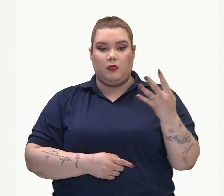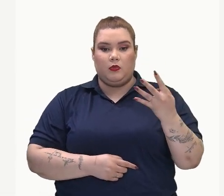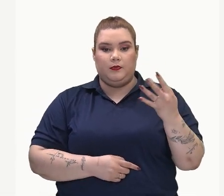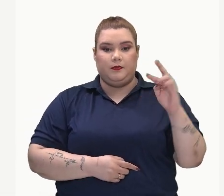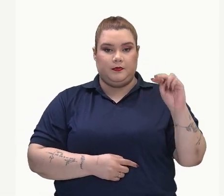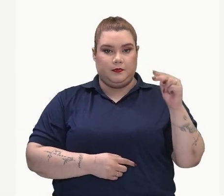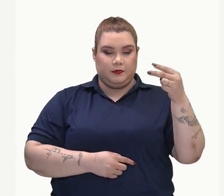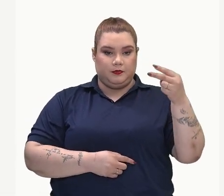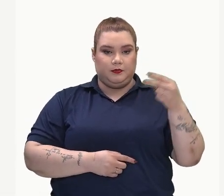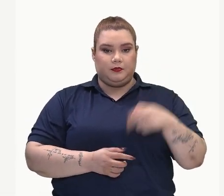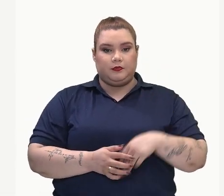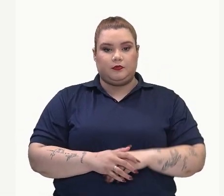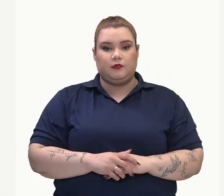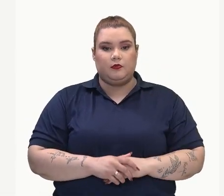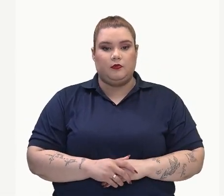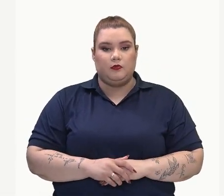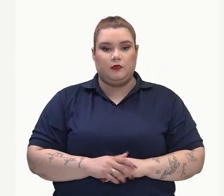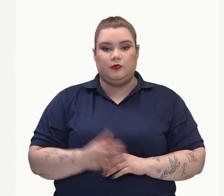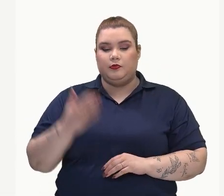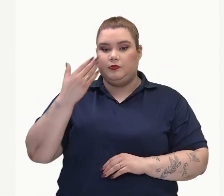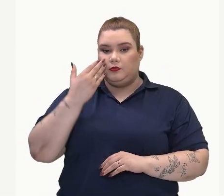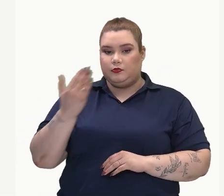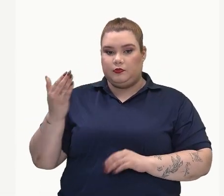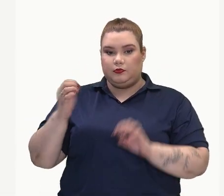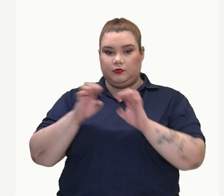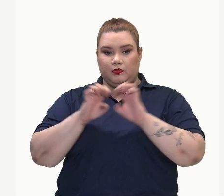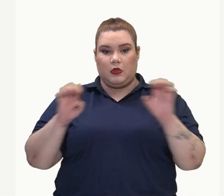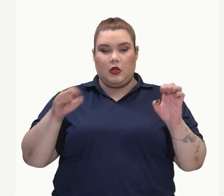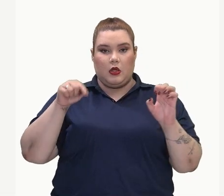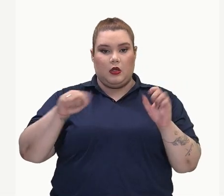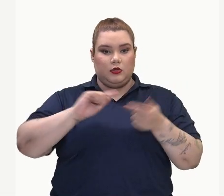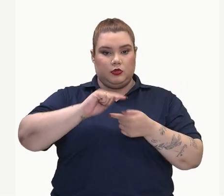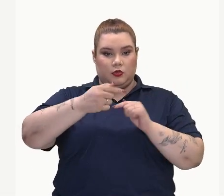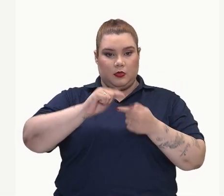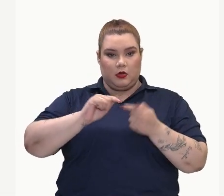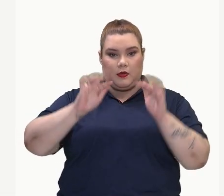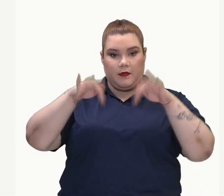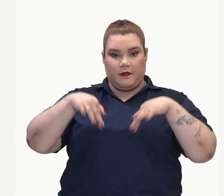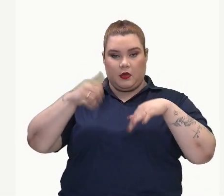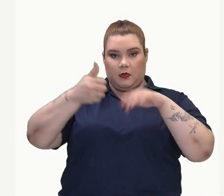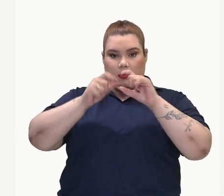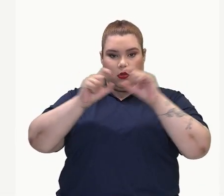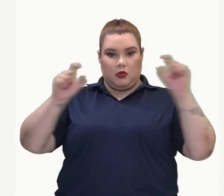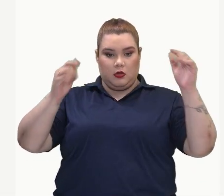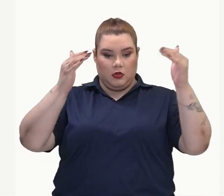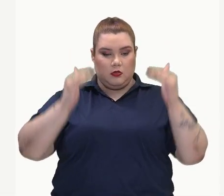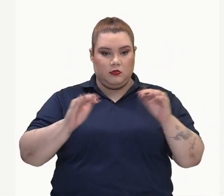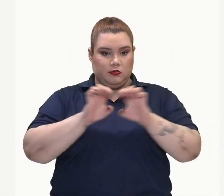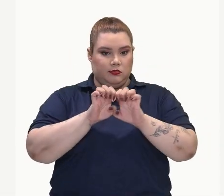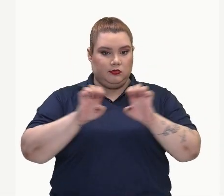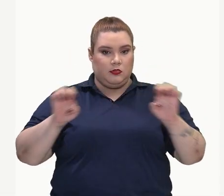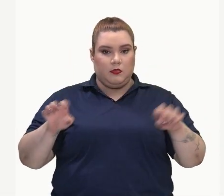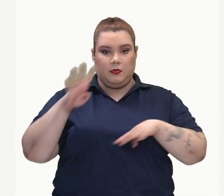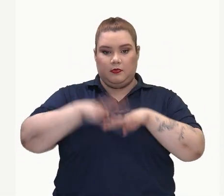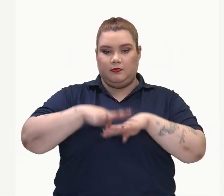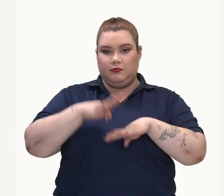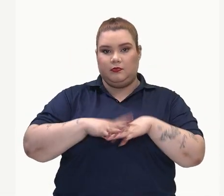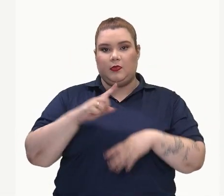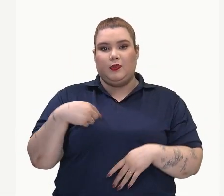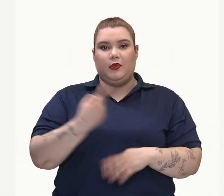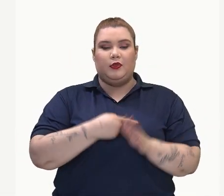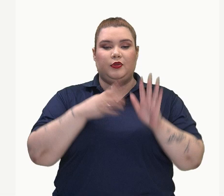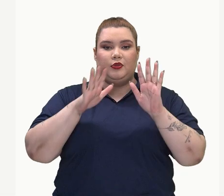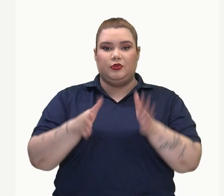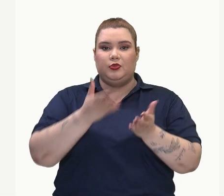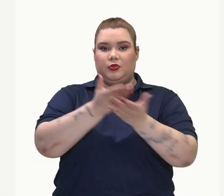4. Pessoal, a geometria analítica terminou aqui, ó, nessa primeira linha. O resto aqui, ó, é aquela matemática que a gente já